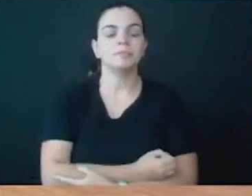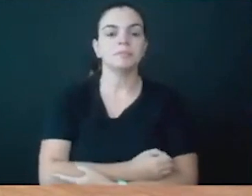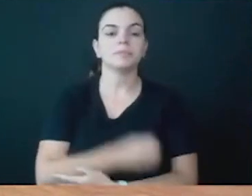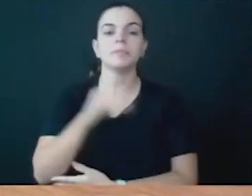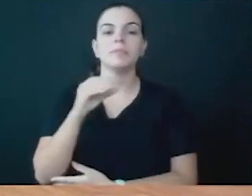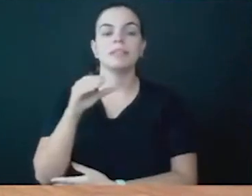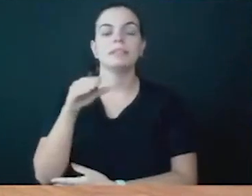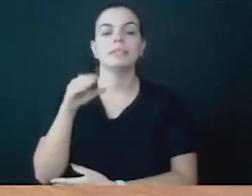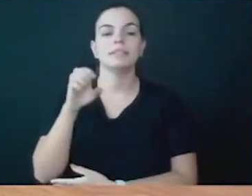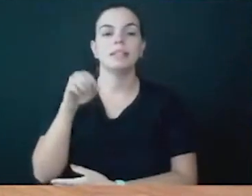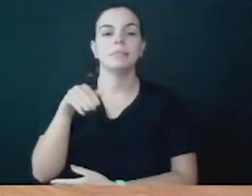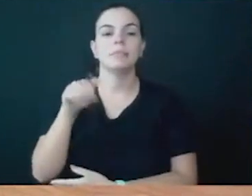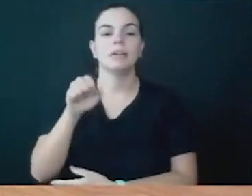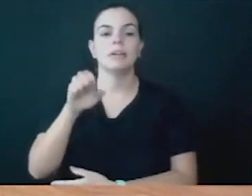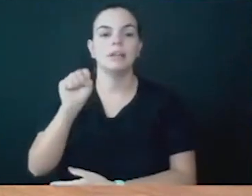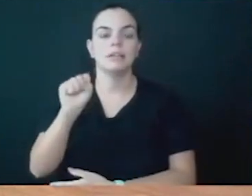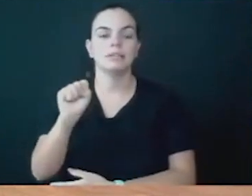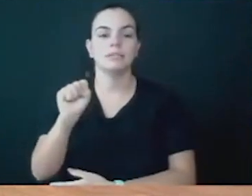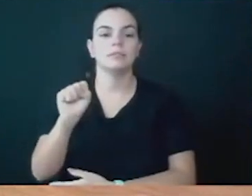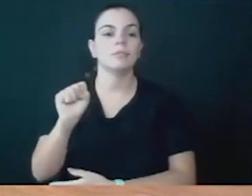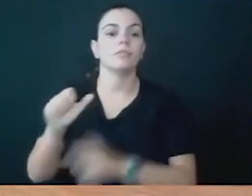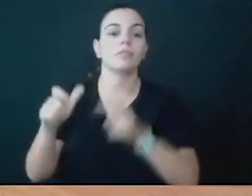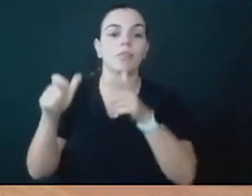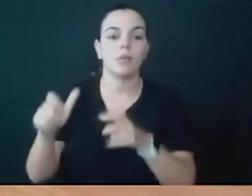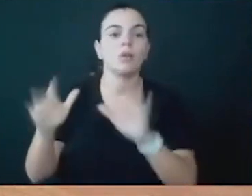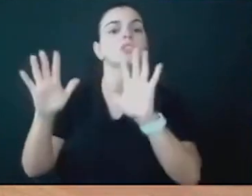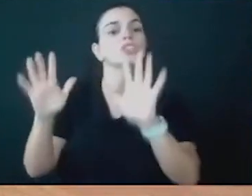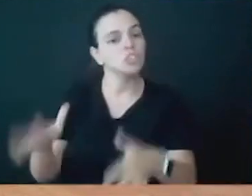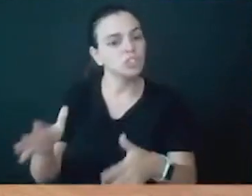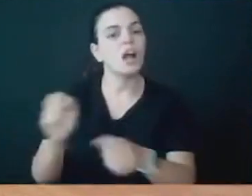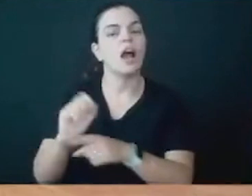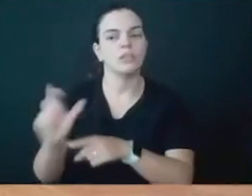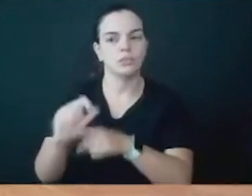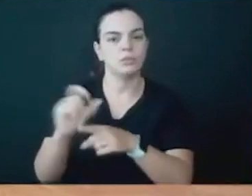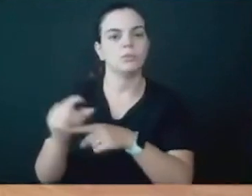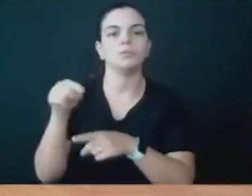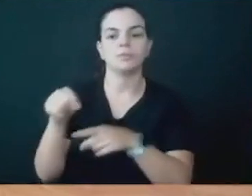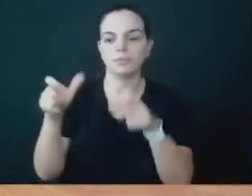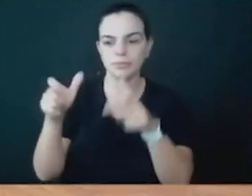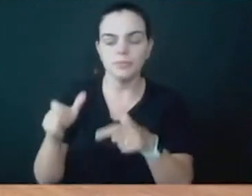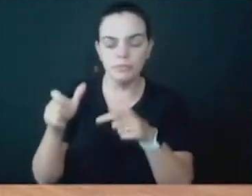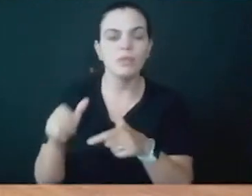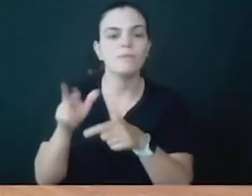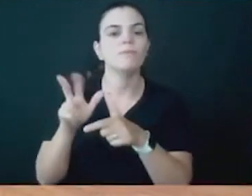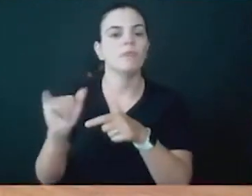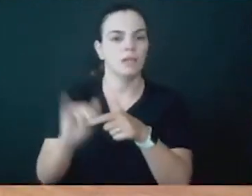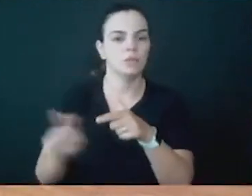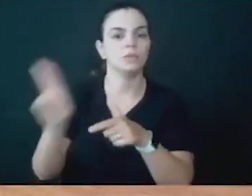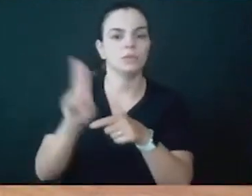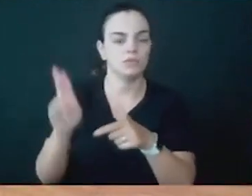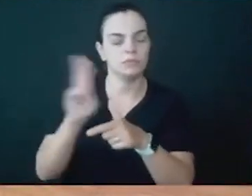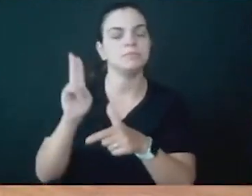alugado, tá? Então já existe um espaço específico para isso acontecer, e acredito que nos próximos momentos